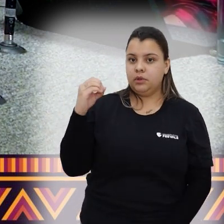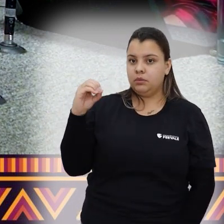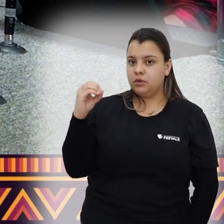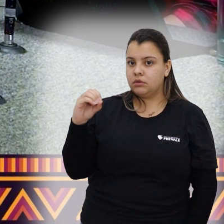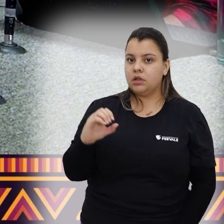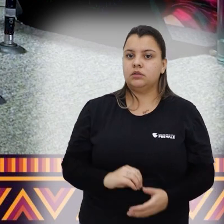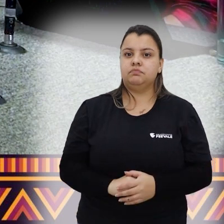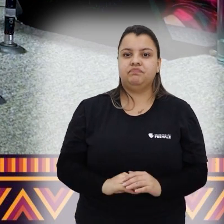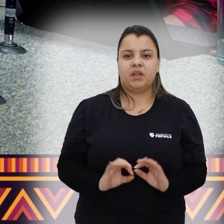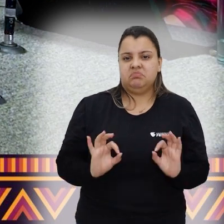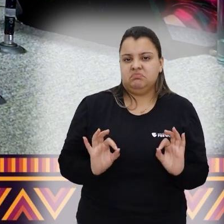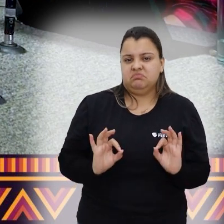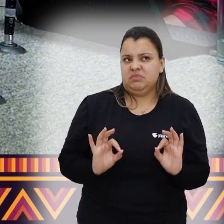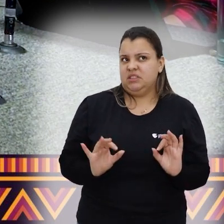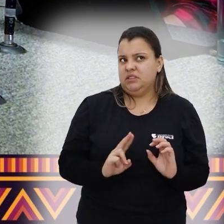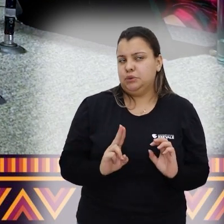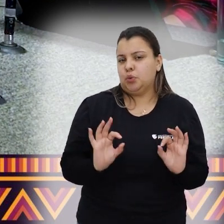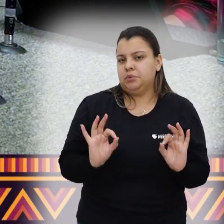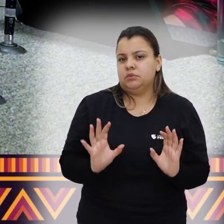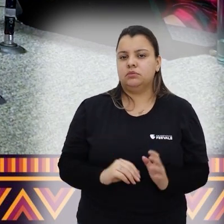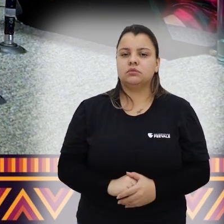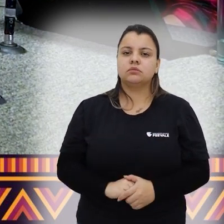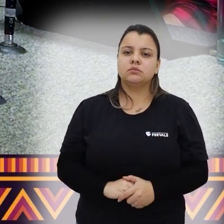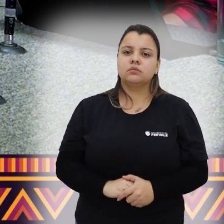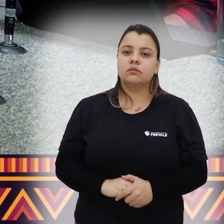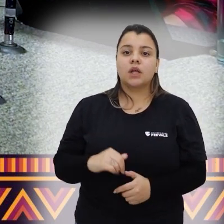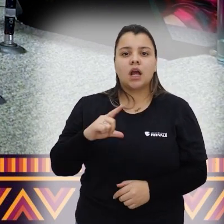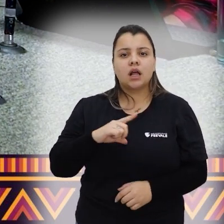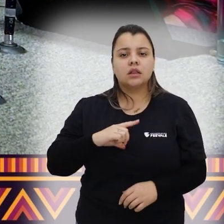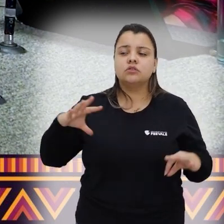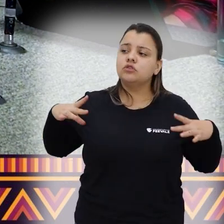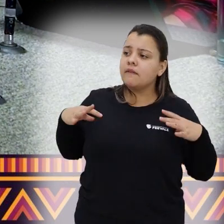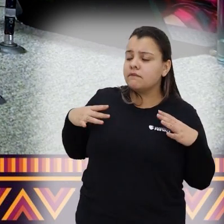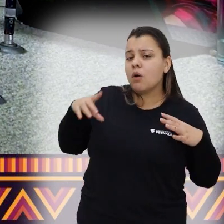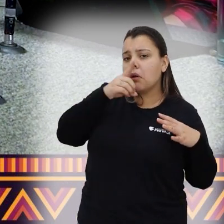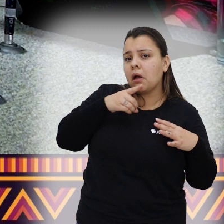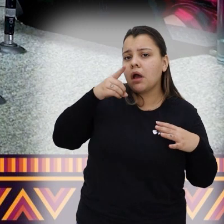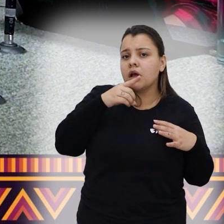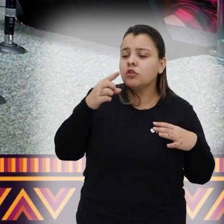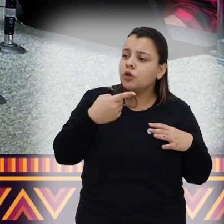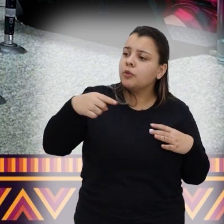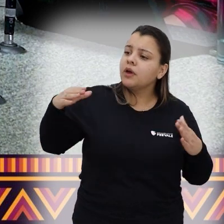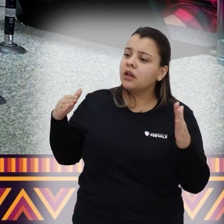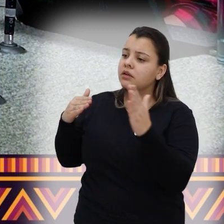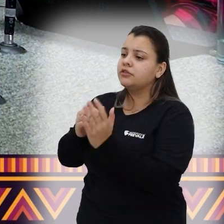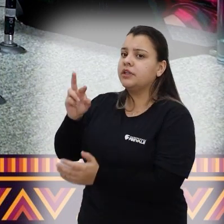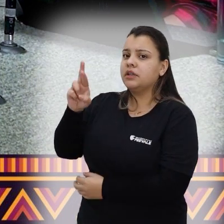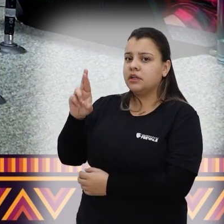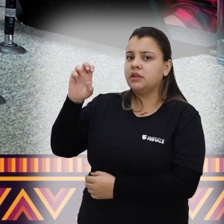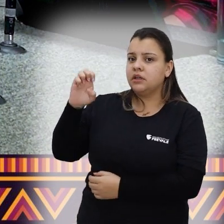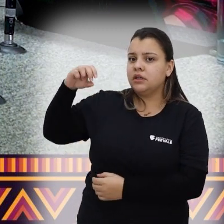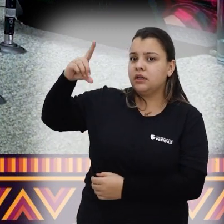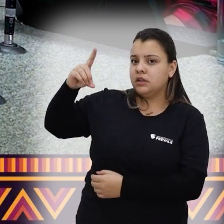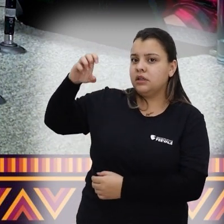Alegre. E um domingo, que era o dia que ela tinha folga, ela foi até a Redenção. E aí isso é